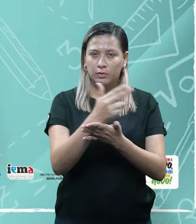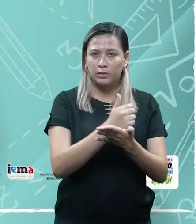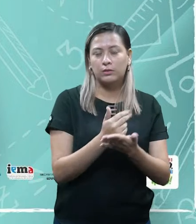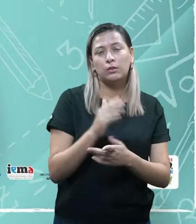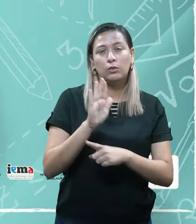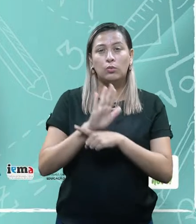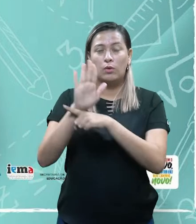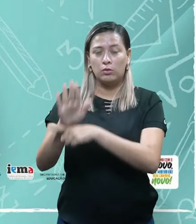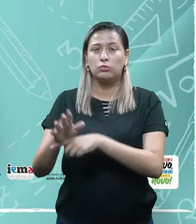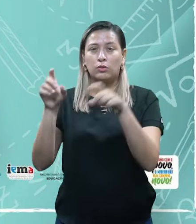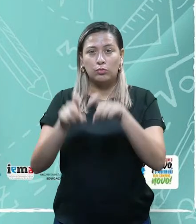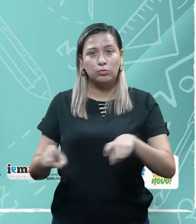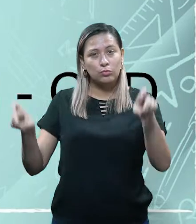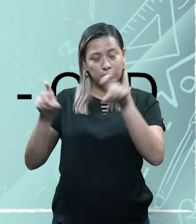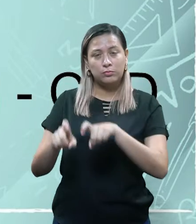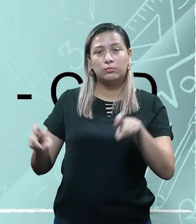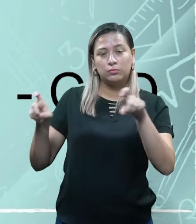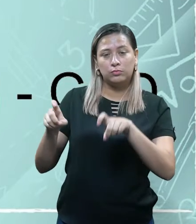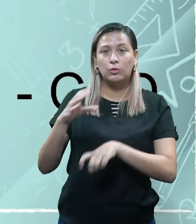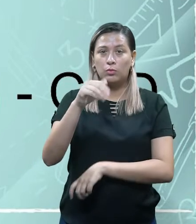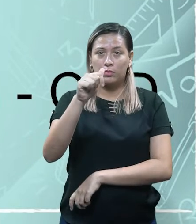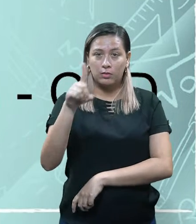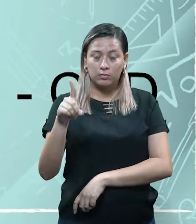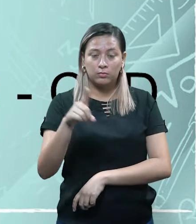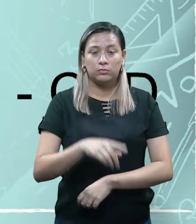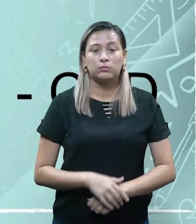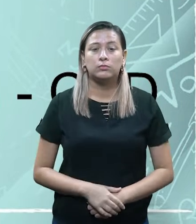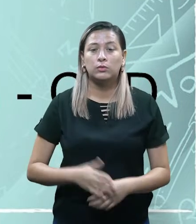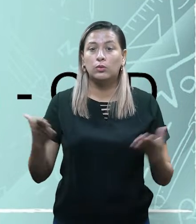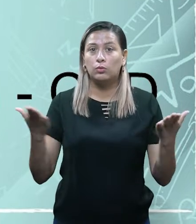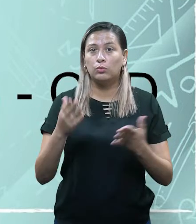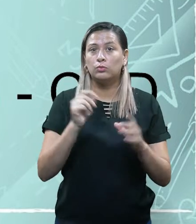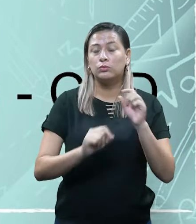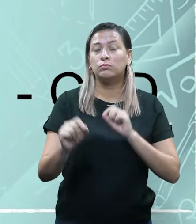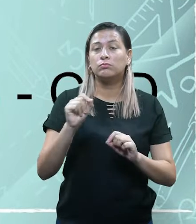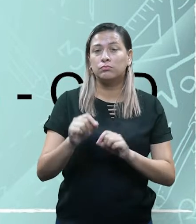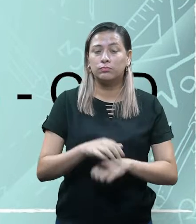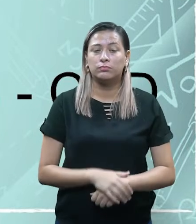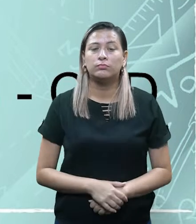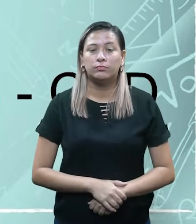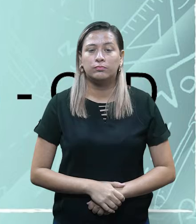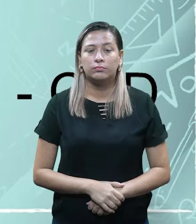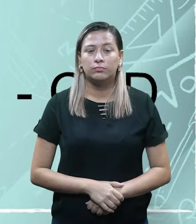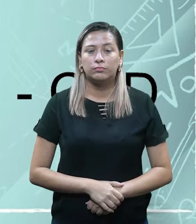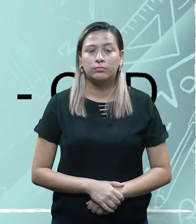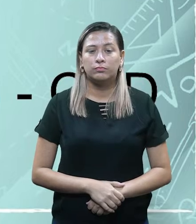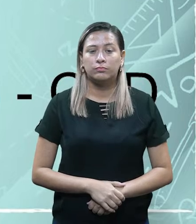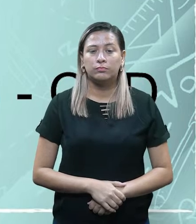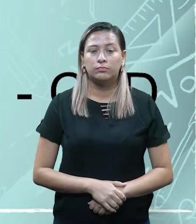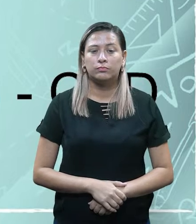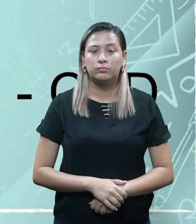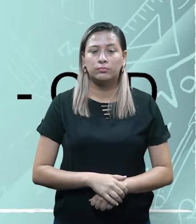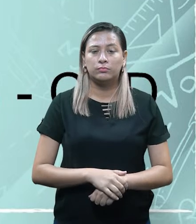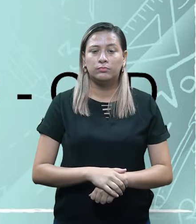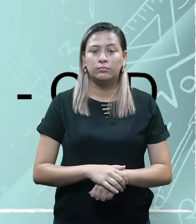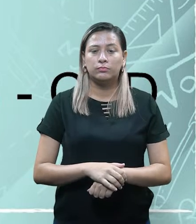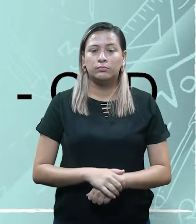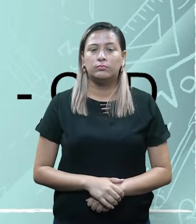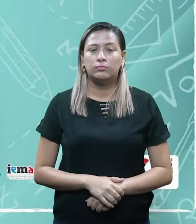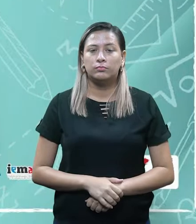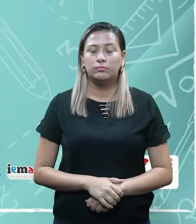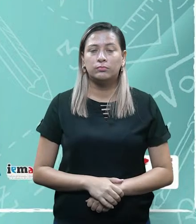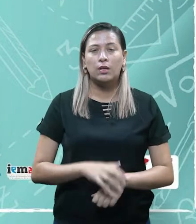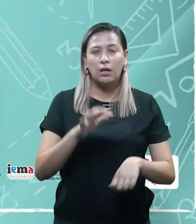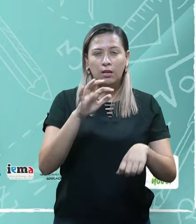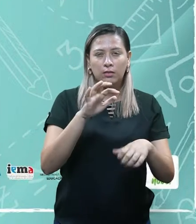computador, o CAD, né, então, hoje a gente vai ver sobre as teclas de funções e as configurações